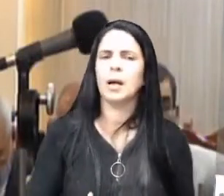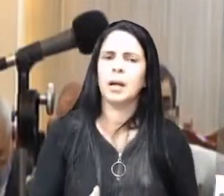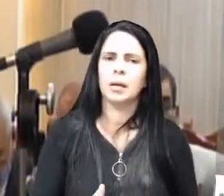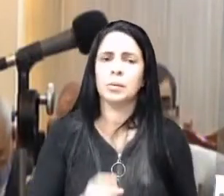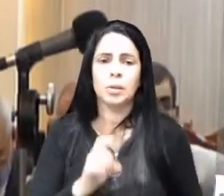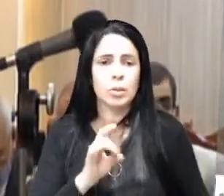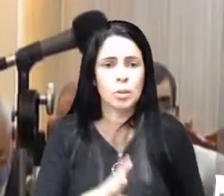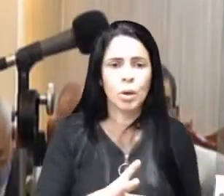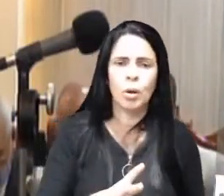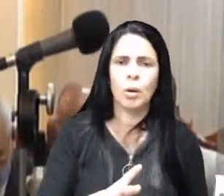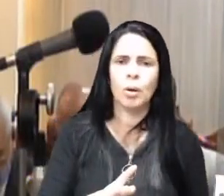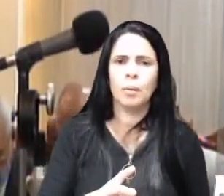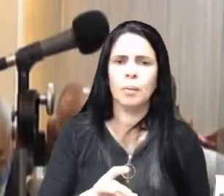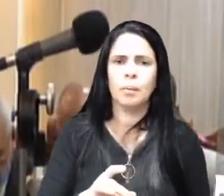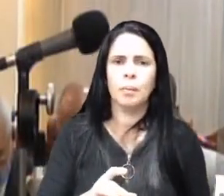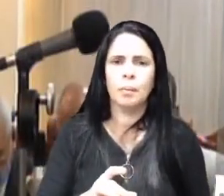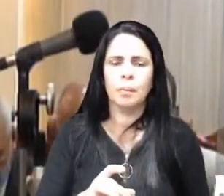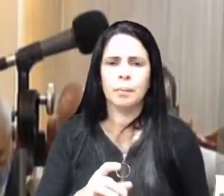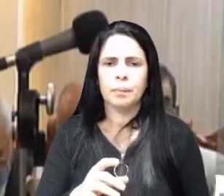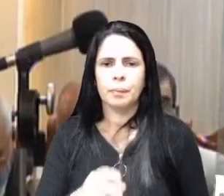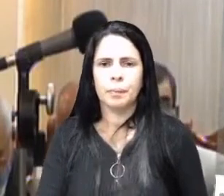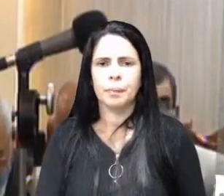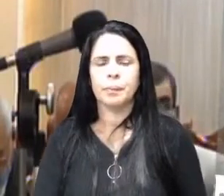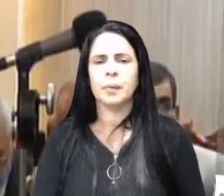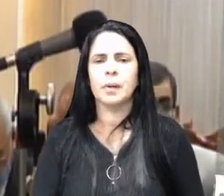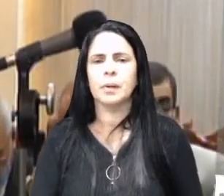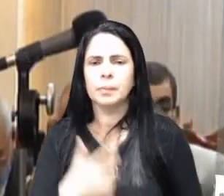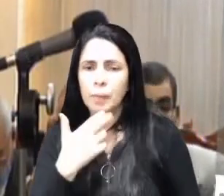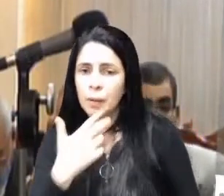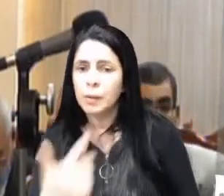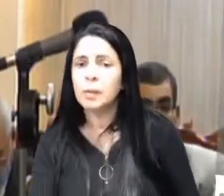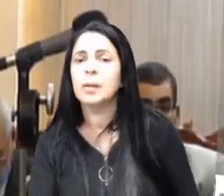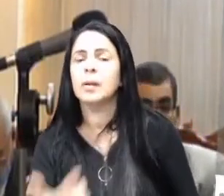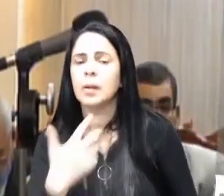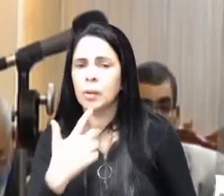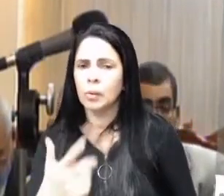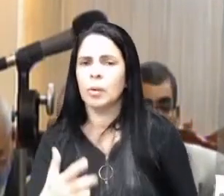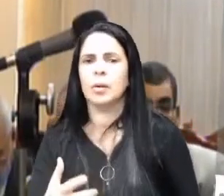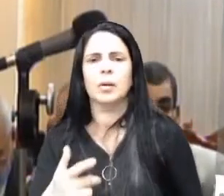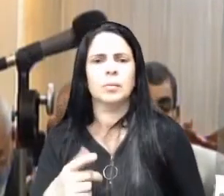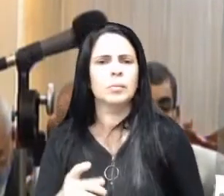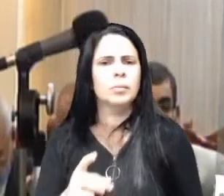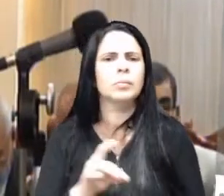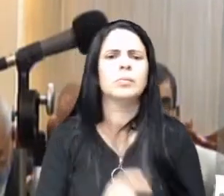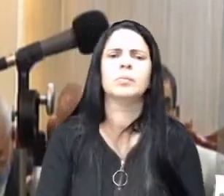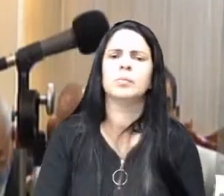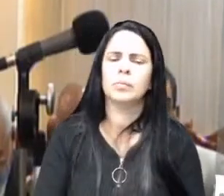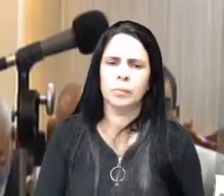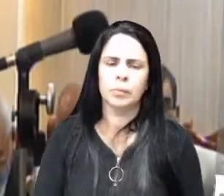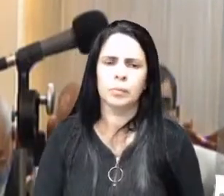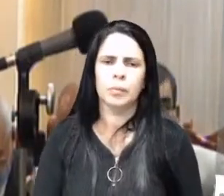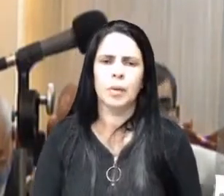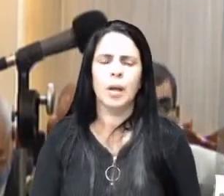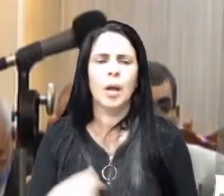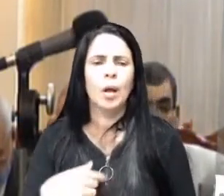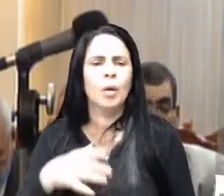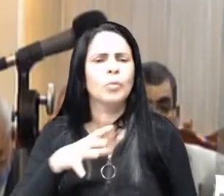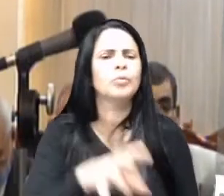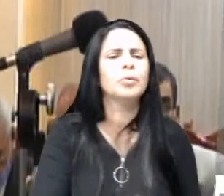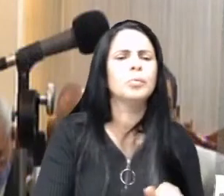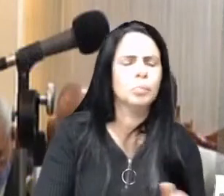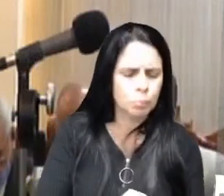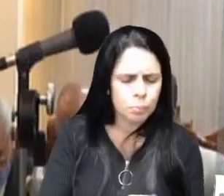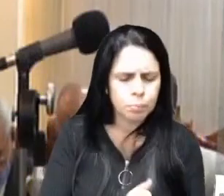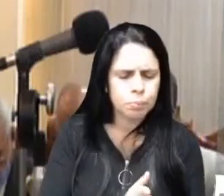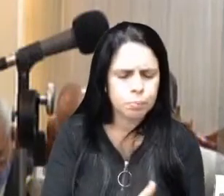para pegar a língua original. Não, é para ver se facilita. Eu fui buscar essa palavra,